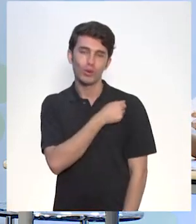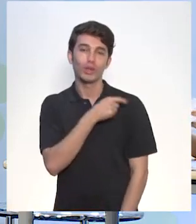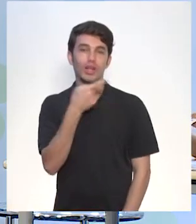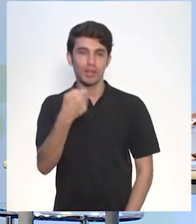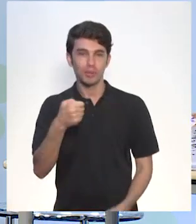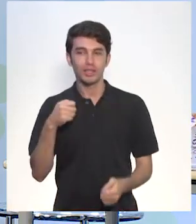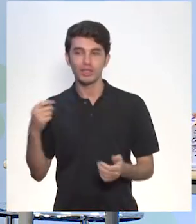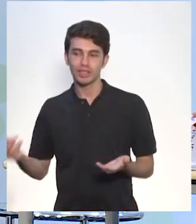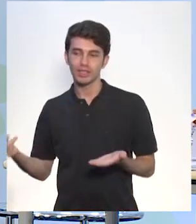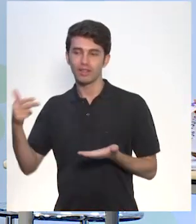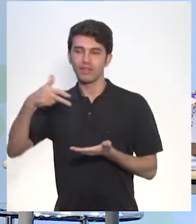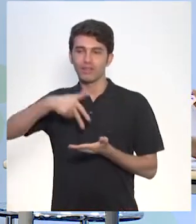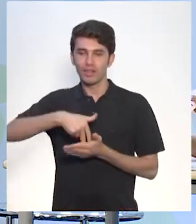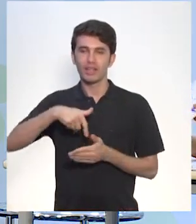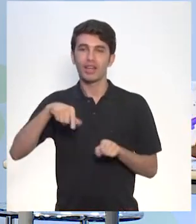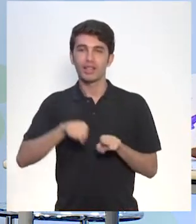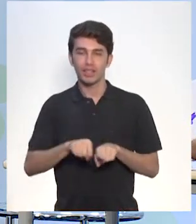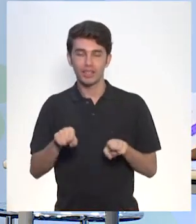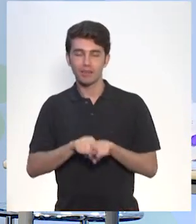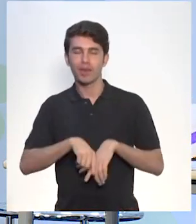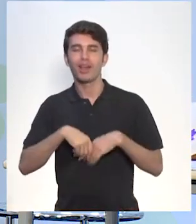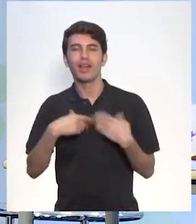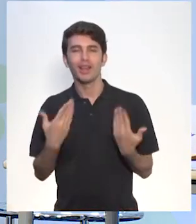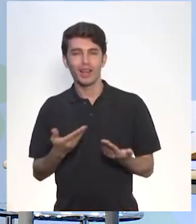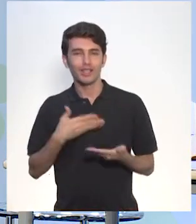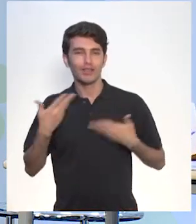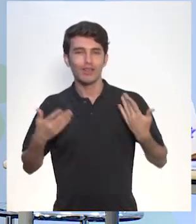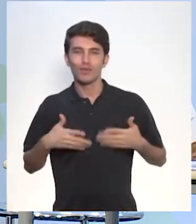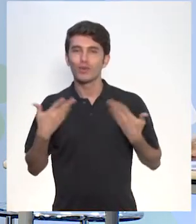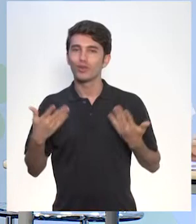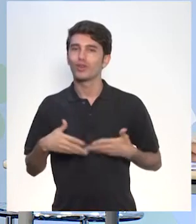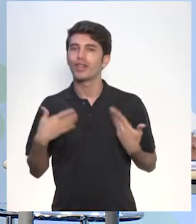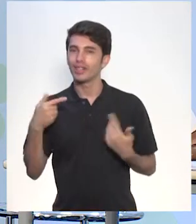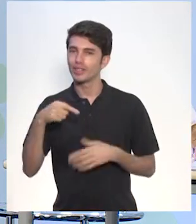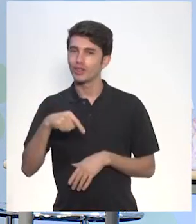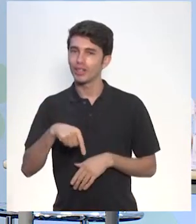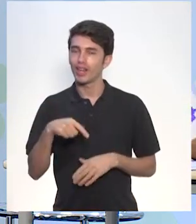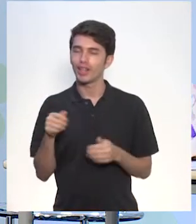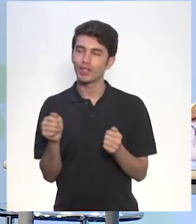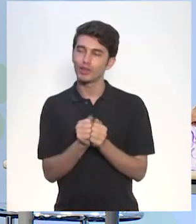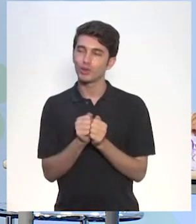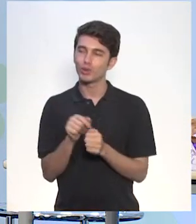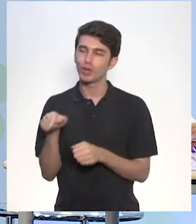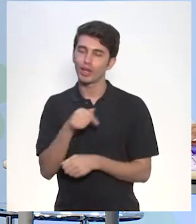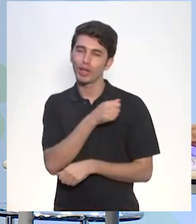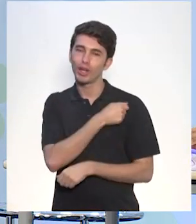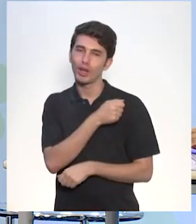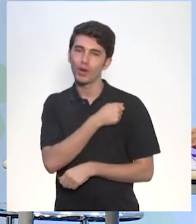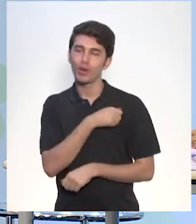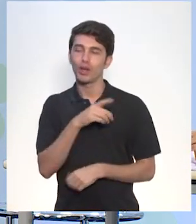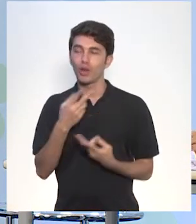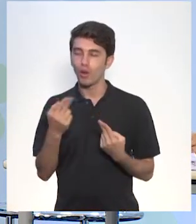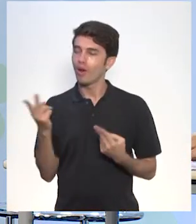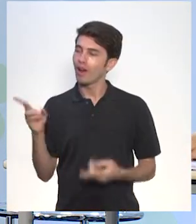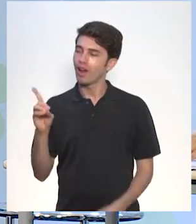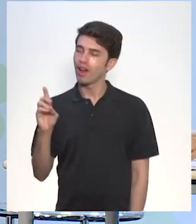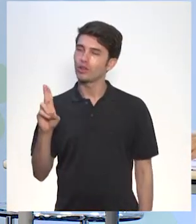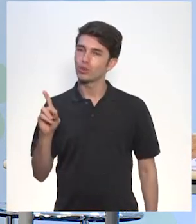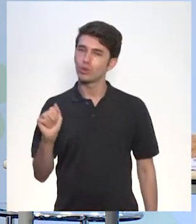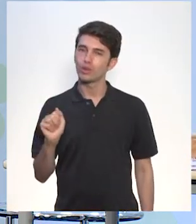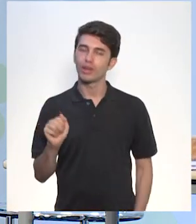ocupe esse espaço, e a gente fica muito feliz quando a gente tem alguém como a Duda aqui no estúdio com a gente.